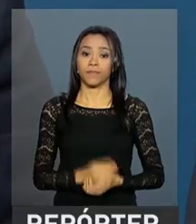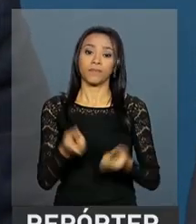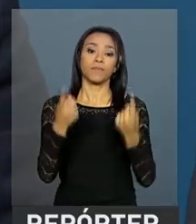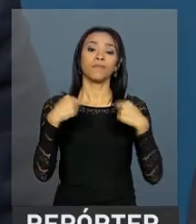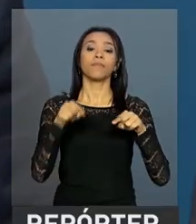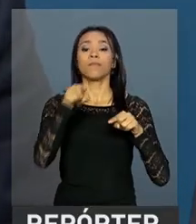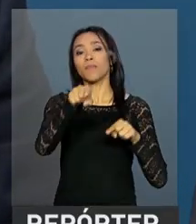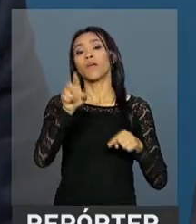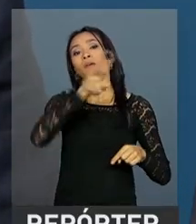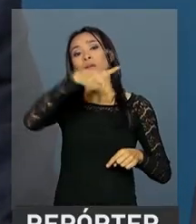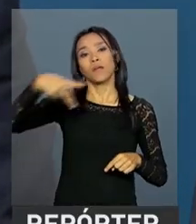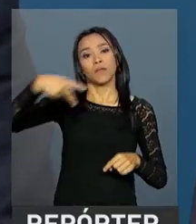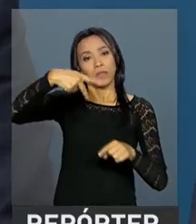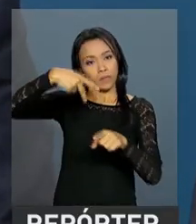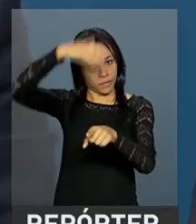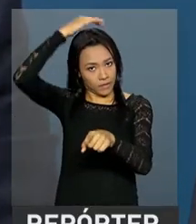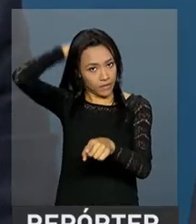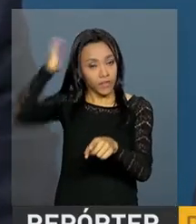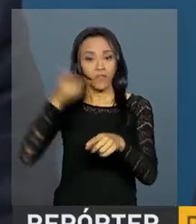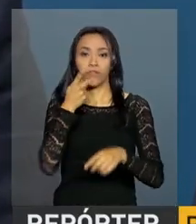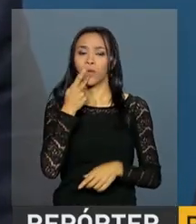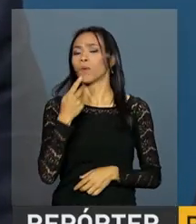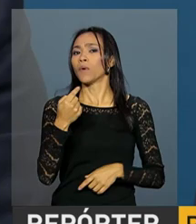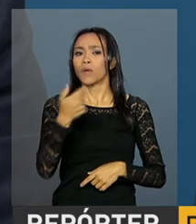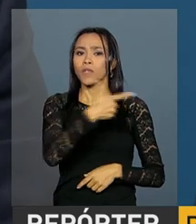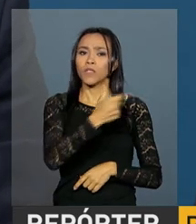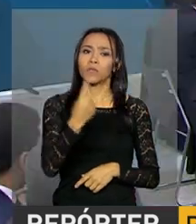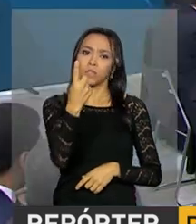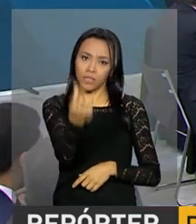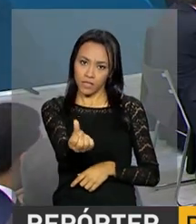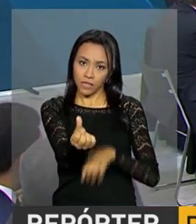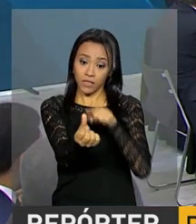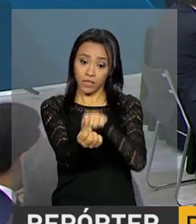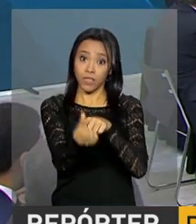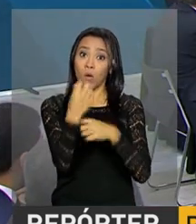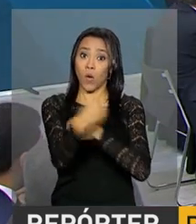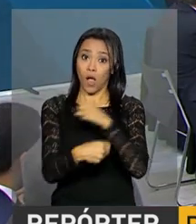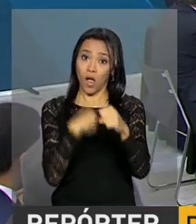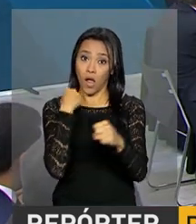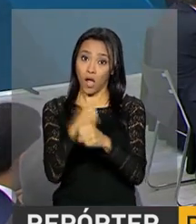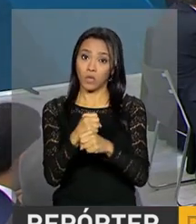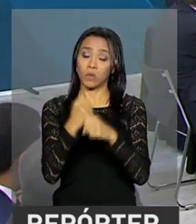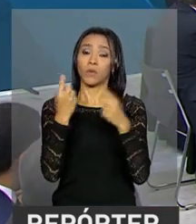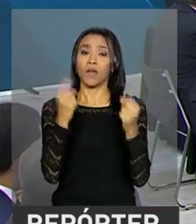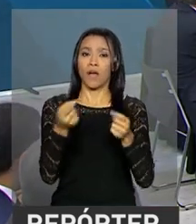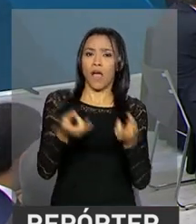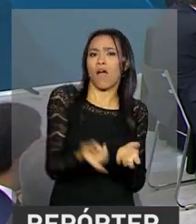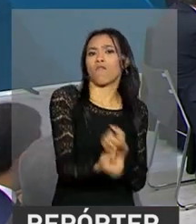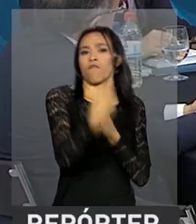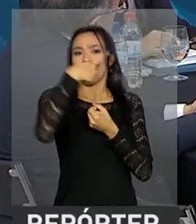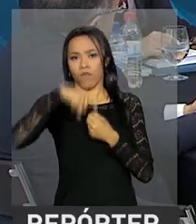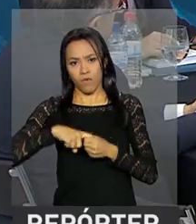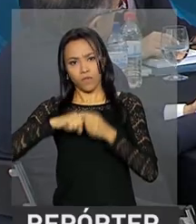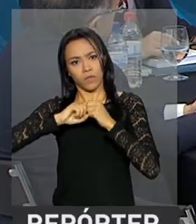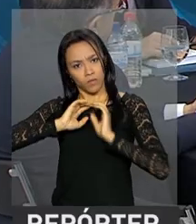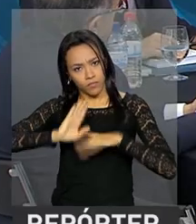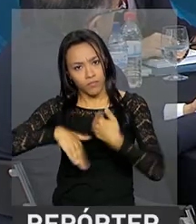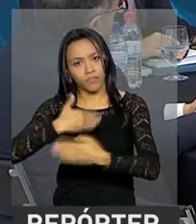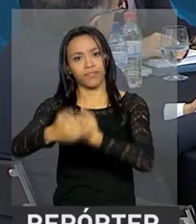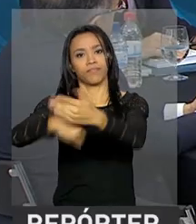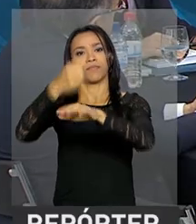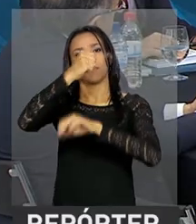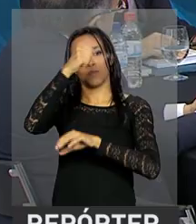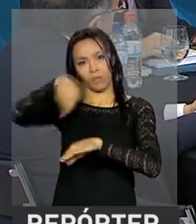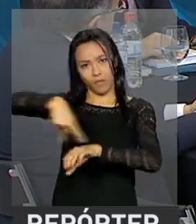O presidente Michel Temer disse que o ano de 2016 foi pautado pela retomada do crescimento e que agora